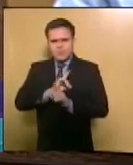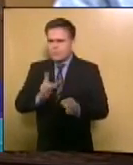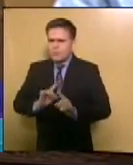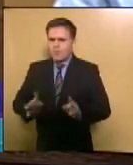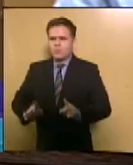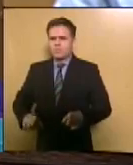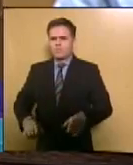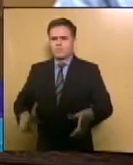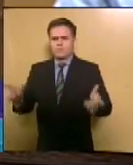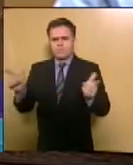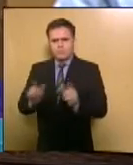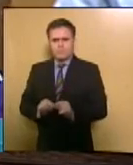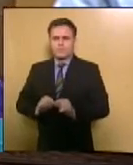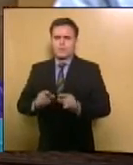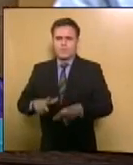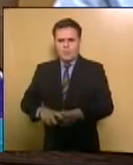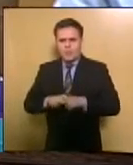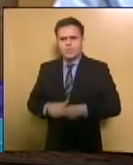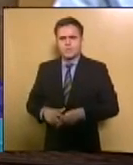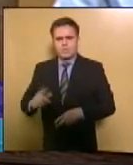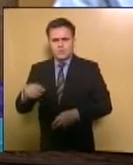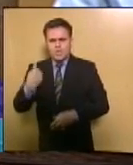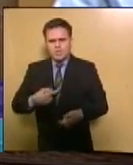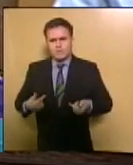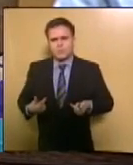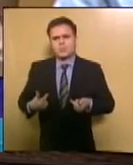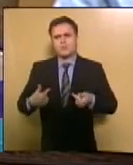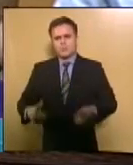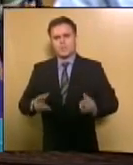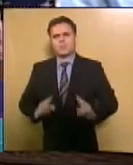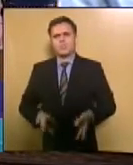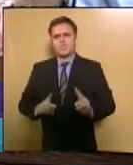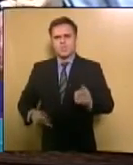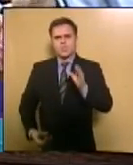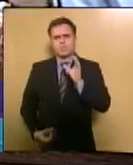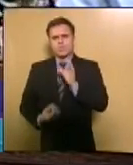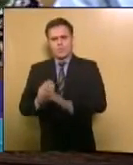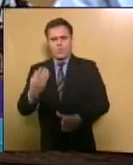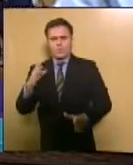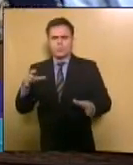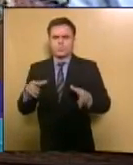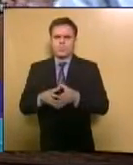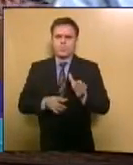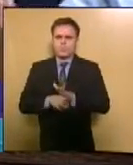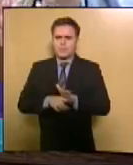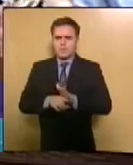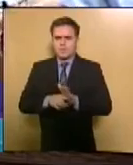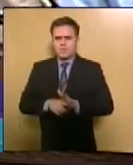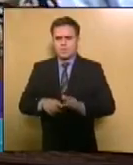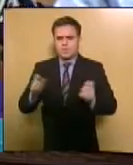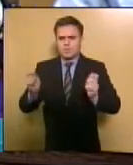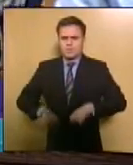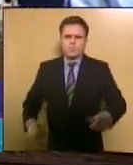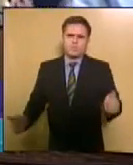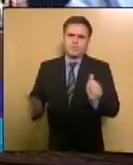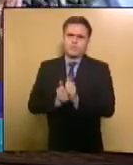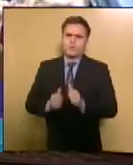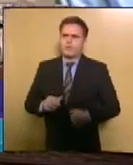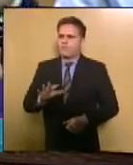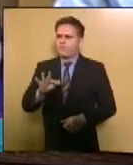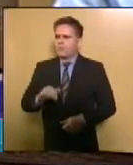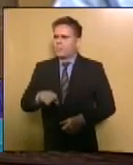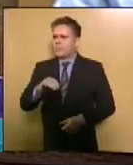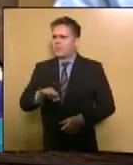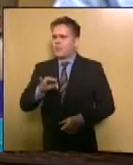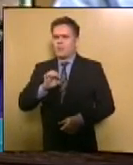homicídio baixassem então foi por isso que a gente buscou criar o núcleo de pesquisa juntamente com a sapte juntamente com a